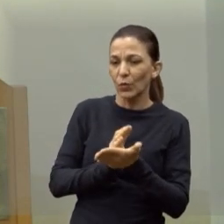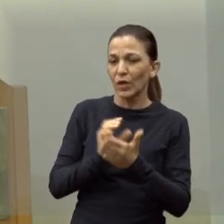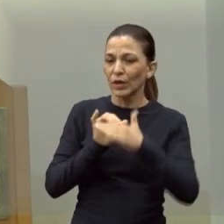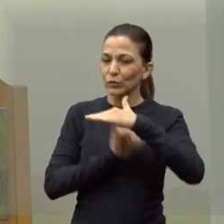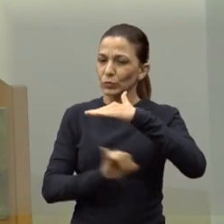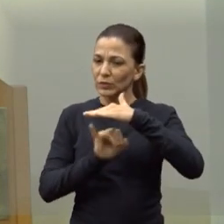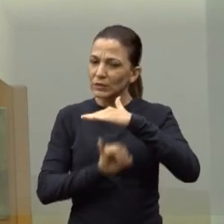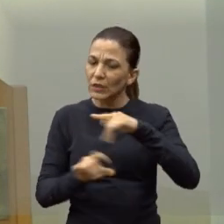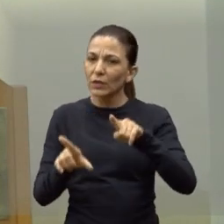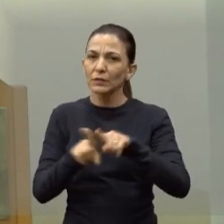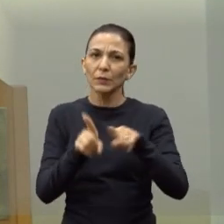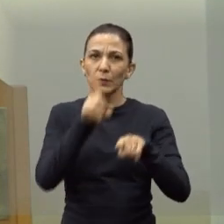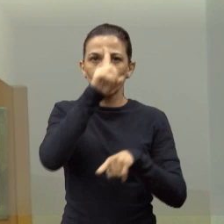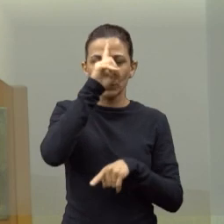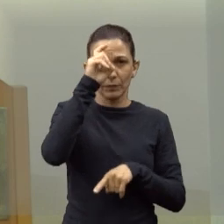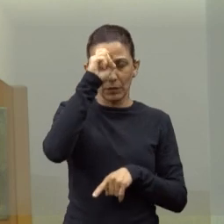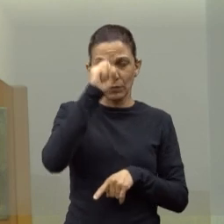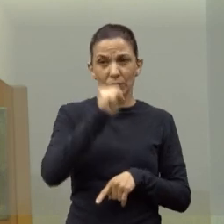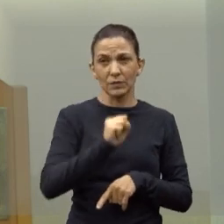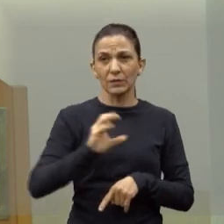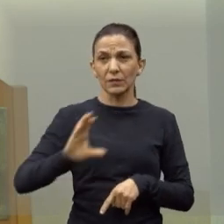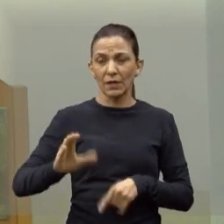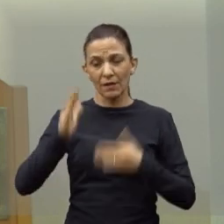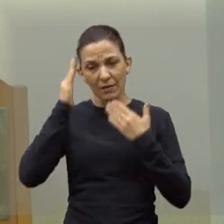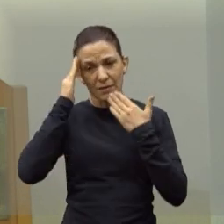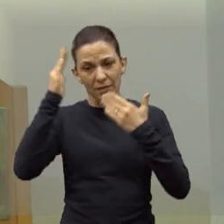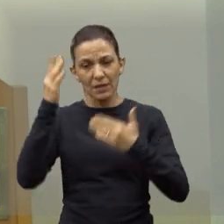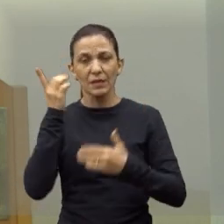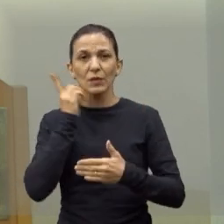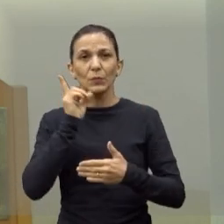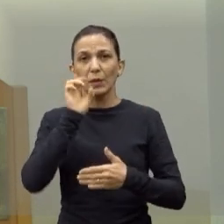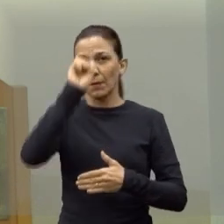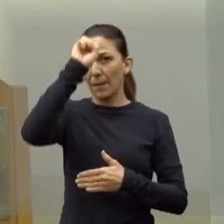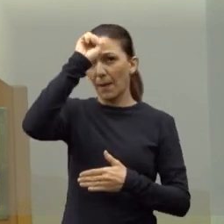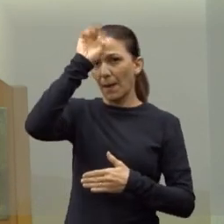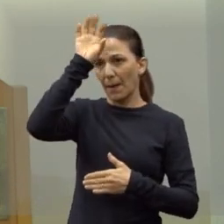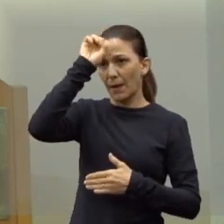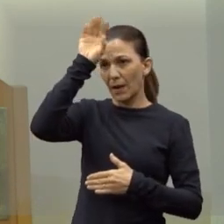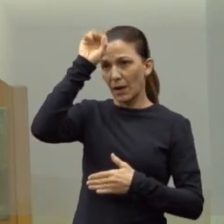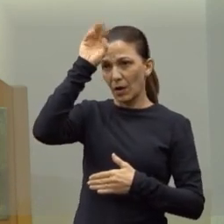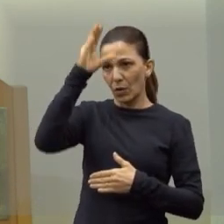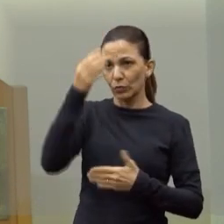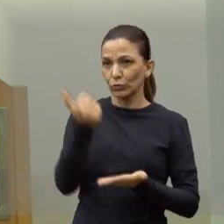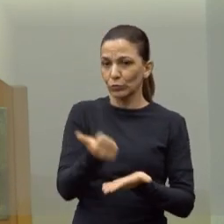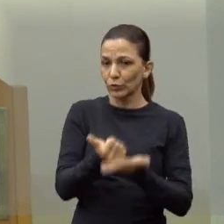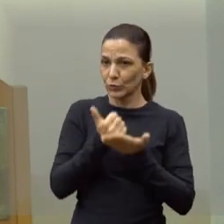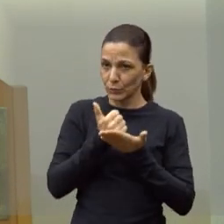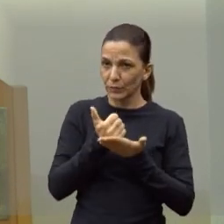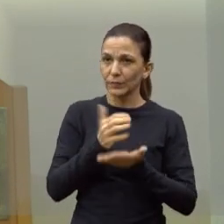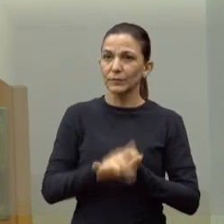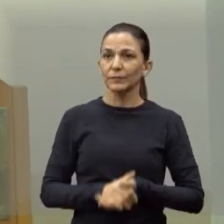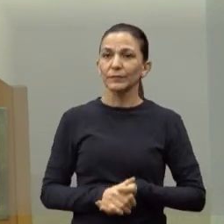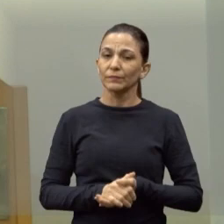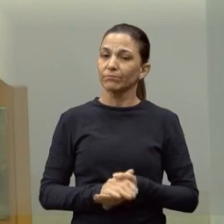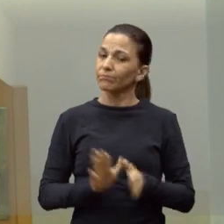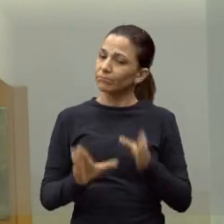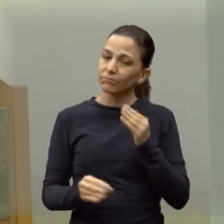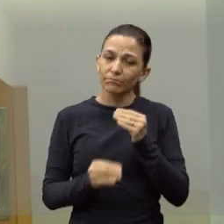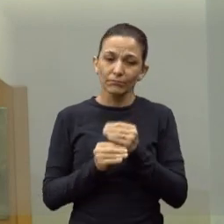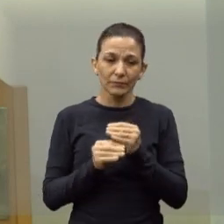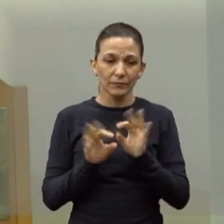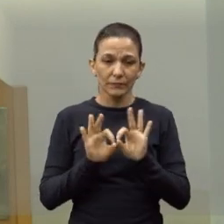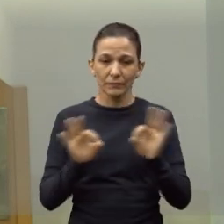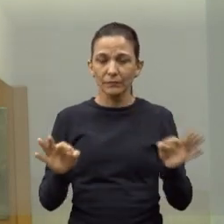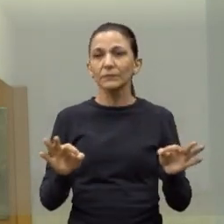então só quero agradecer mais uma vez Valeu Rossi por nos apoiar nessa causa bom gente por hoje é só